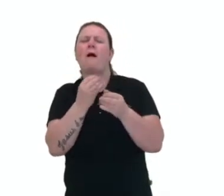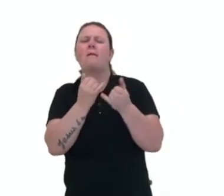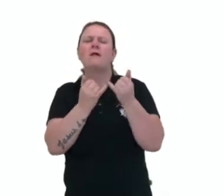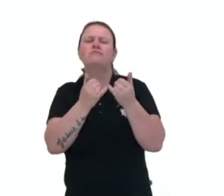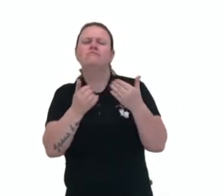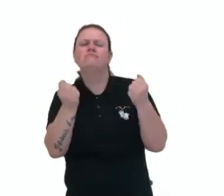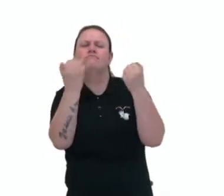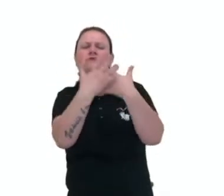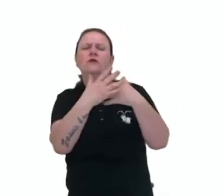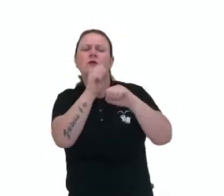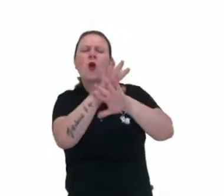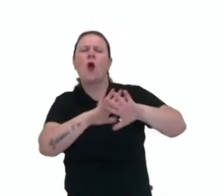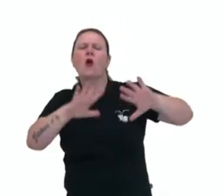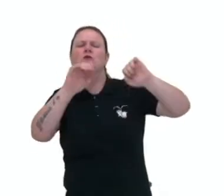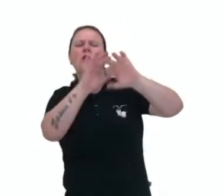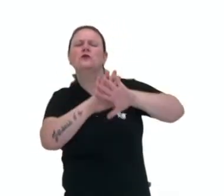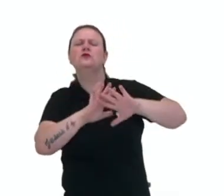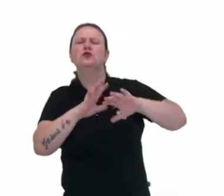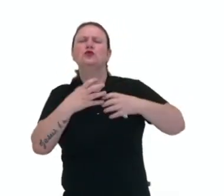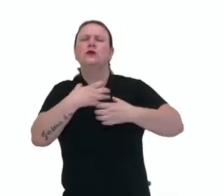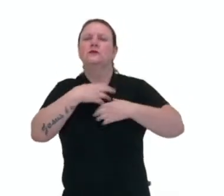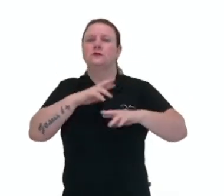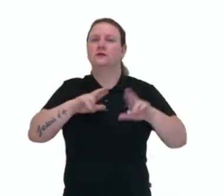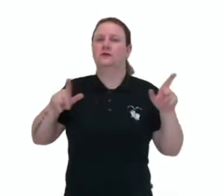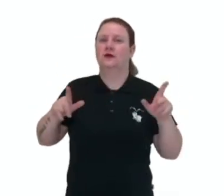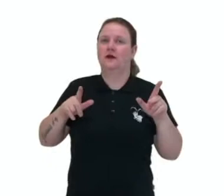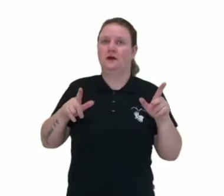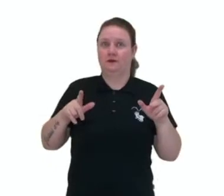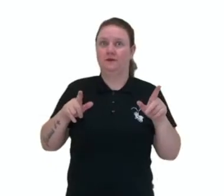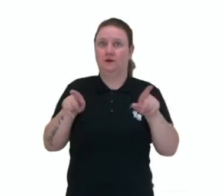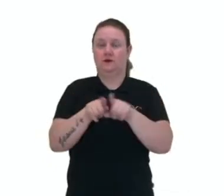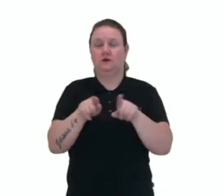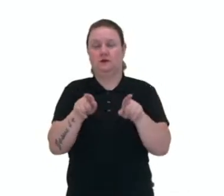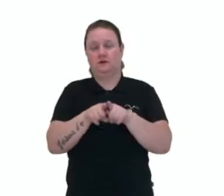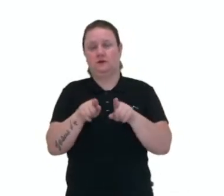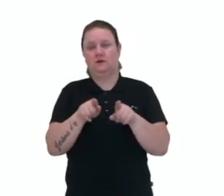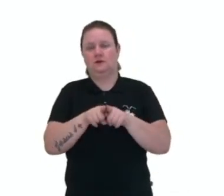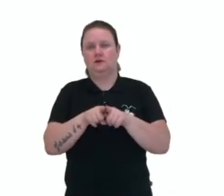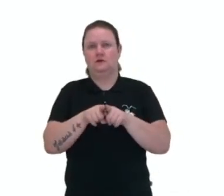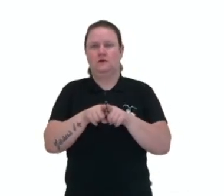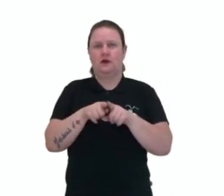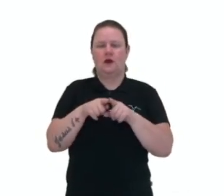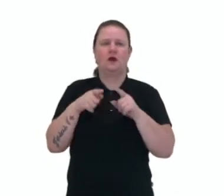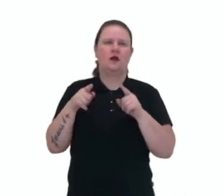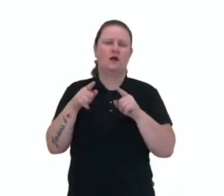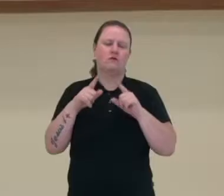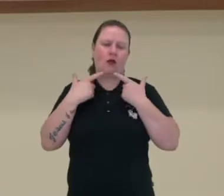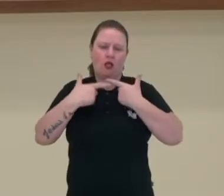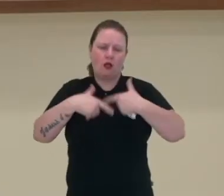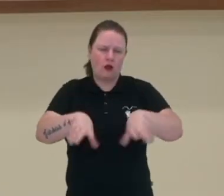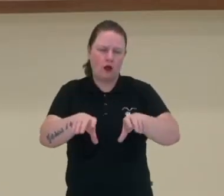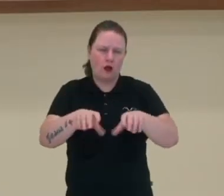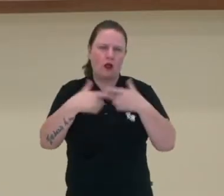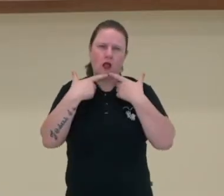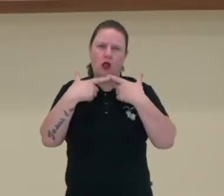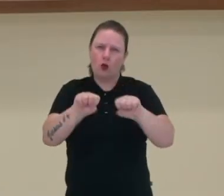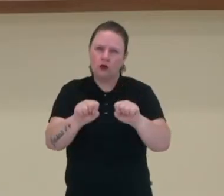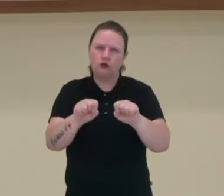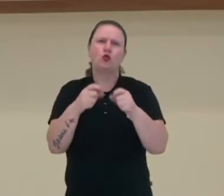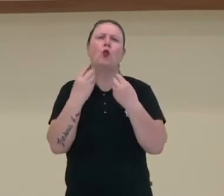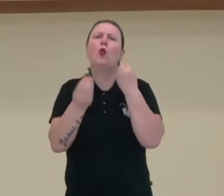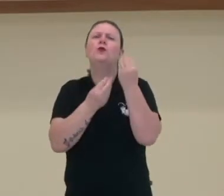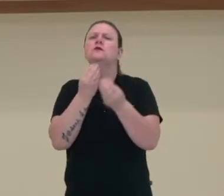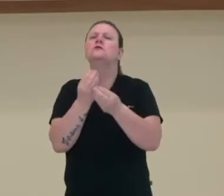escondido, aquilo que está dito de uma outra forma. Também vamos verificar recursos linguísticos que compõem a significação do texto.